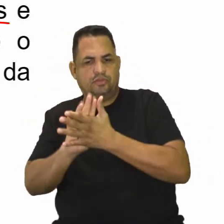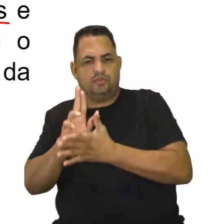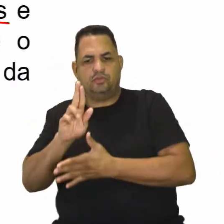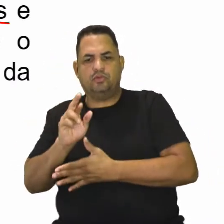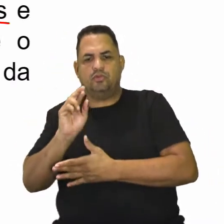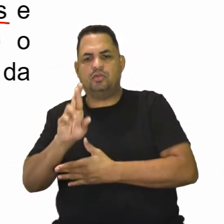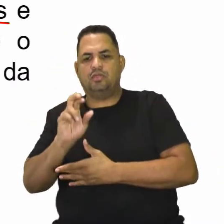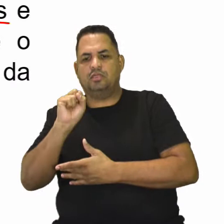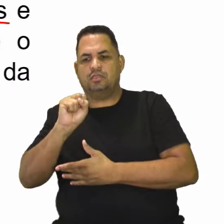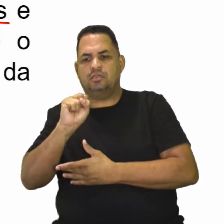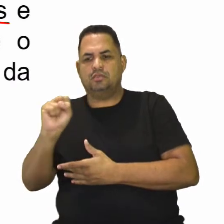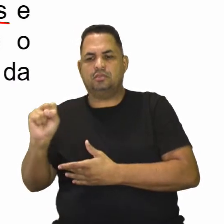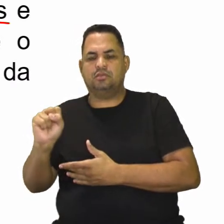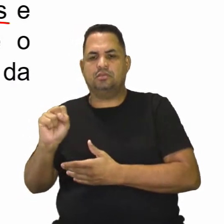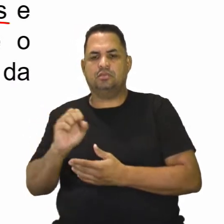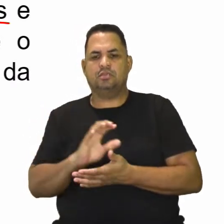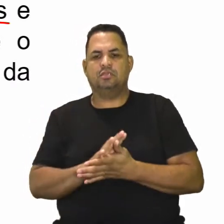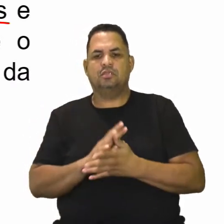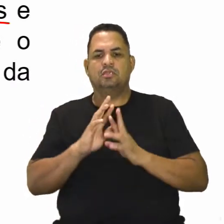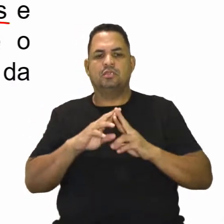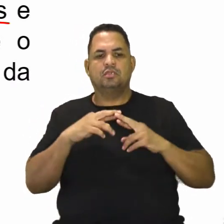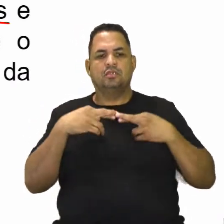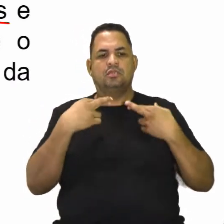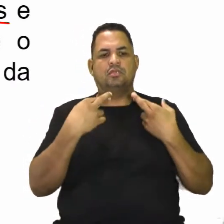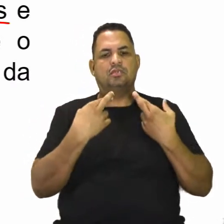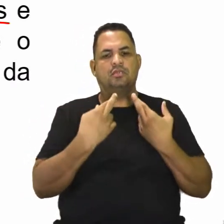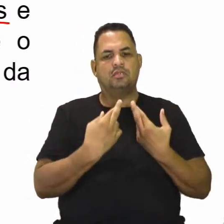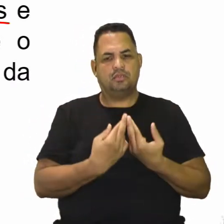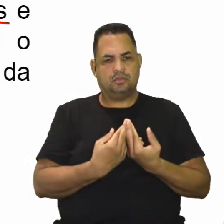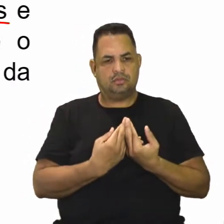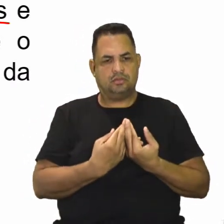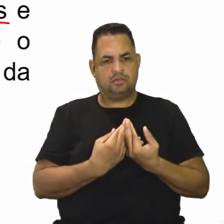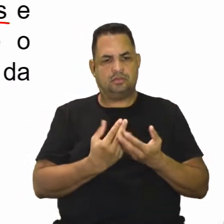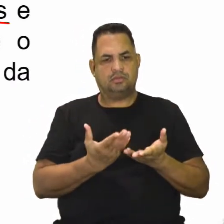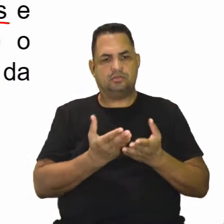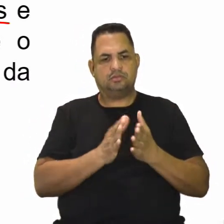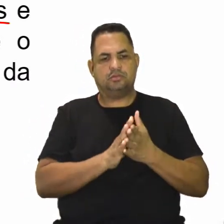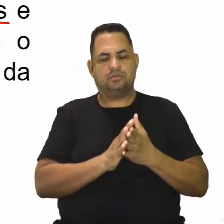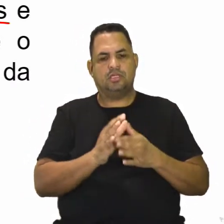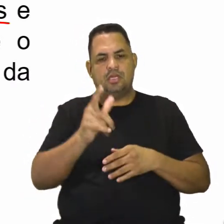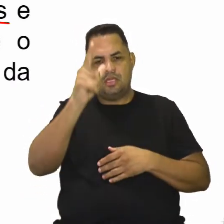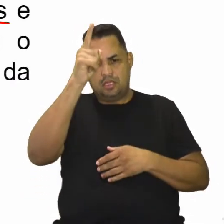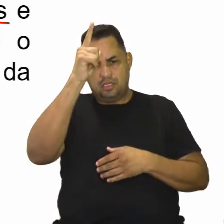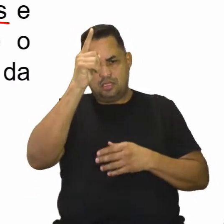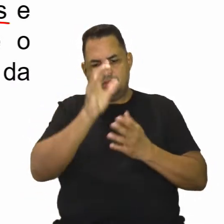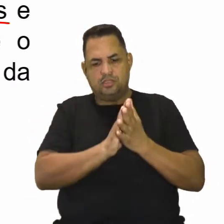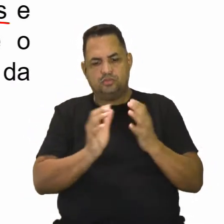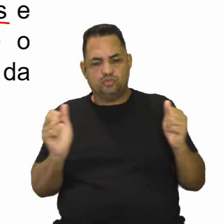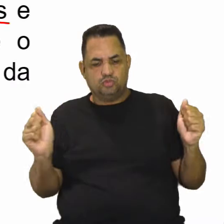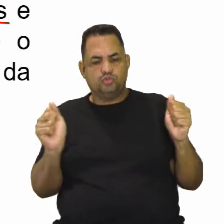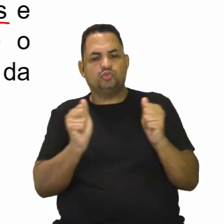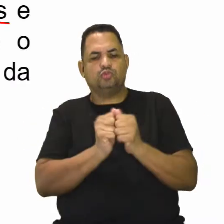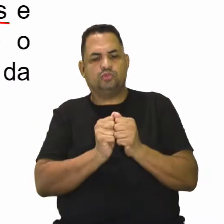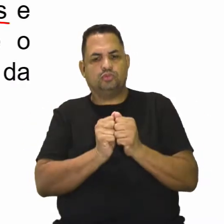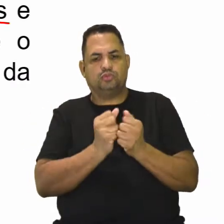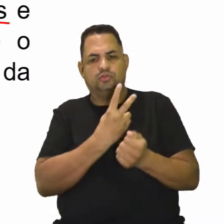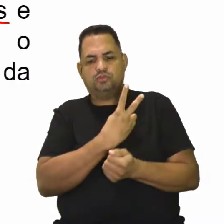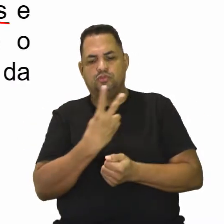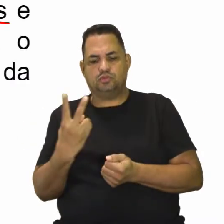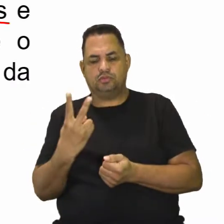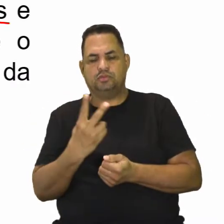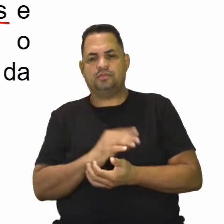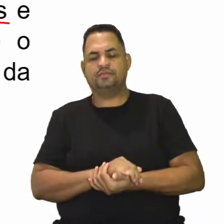União Soviética. Reunificação da Alemanha Ocidental com Oriental. Então essa